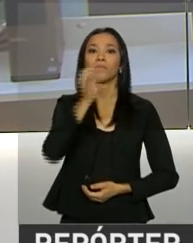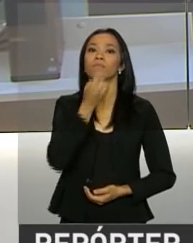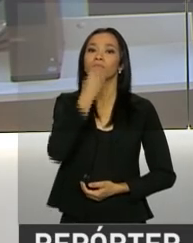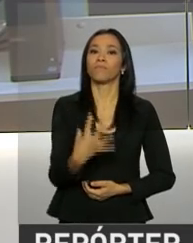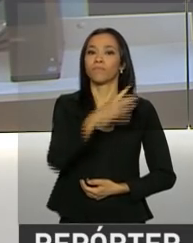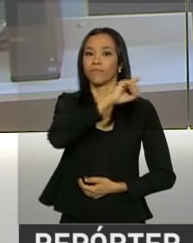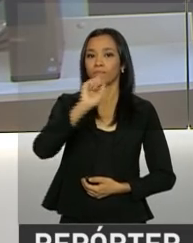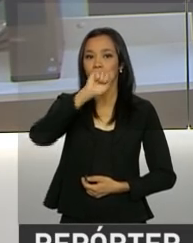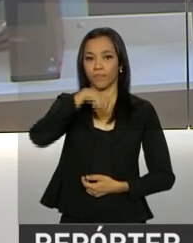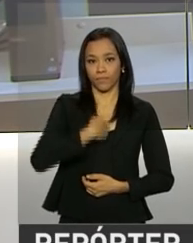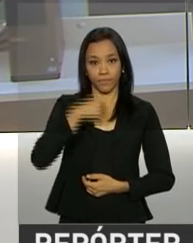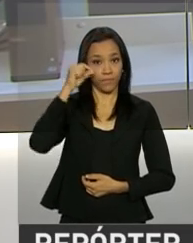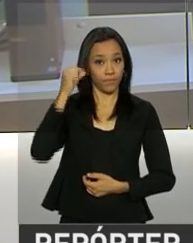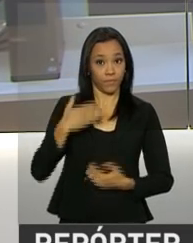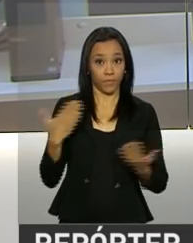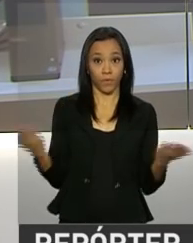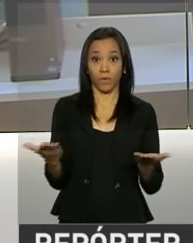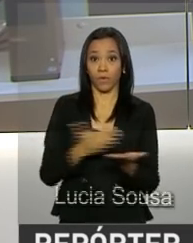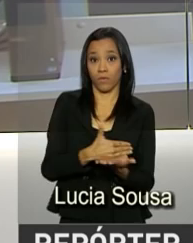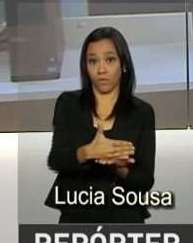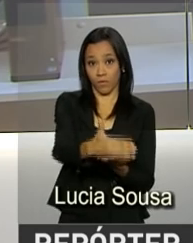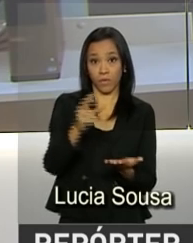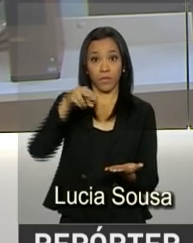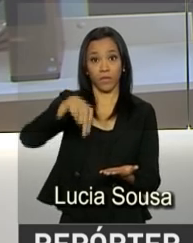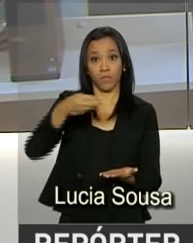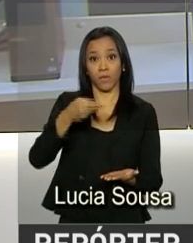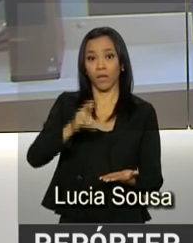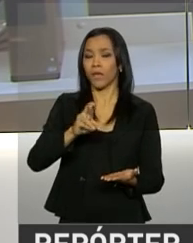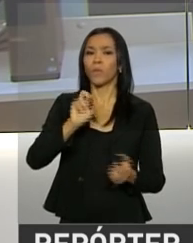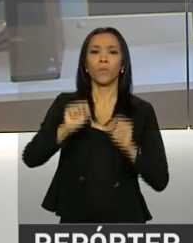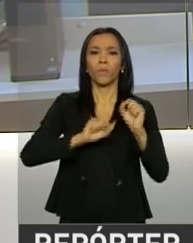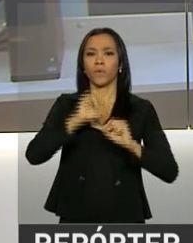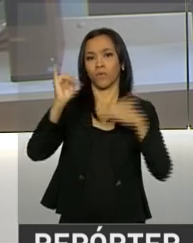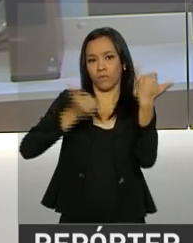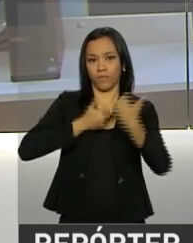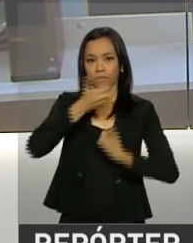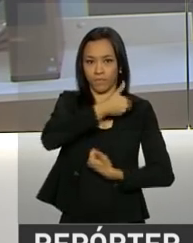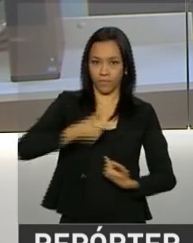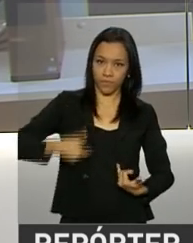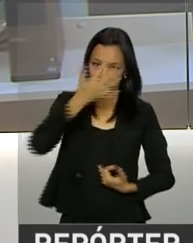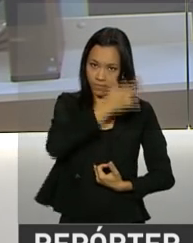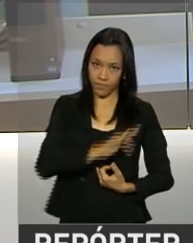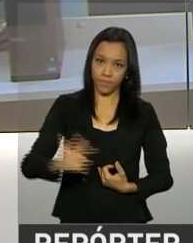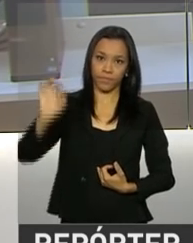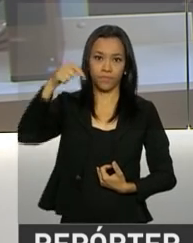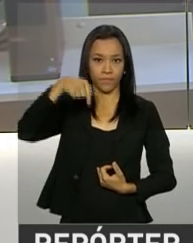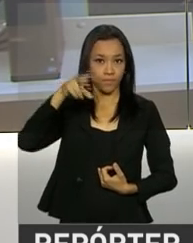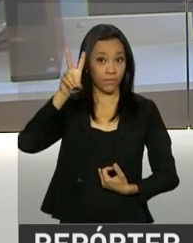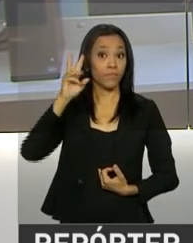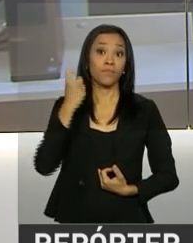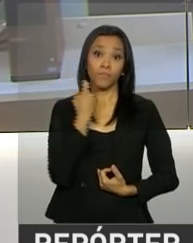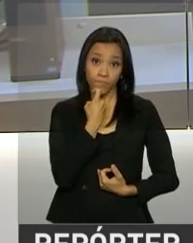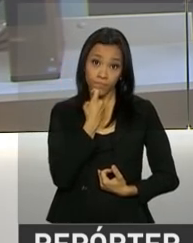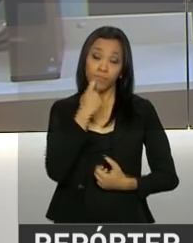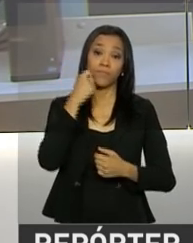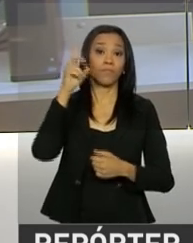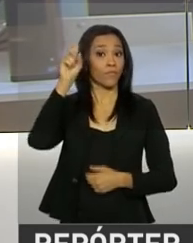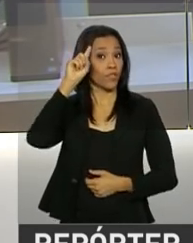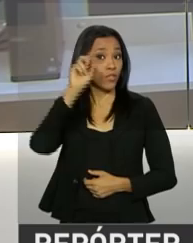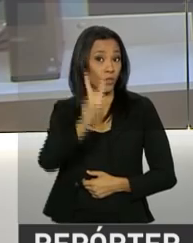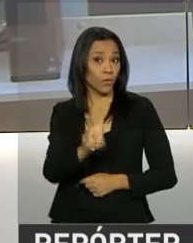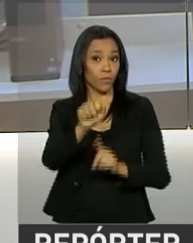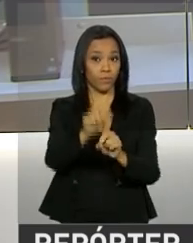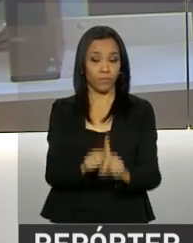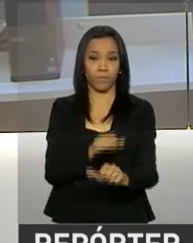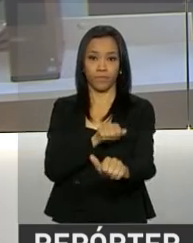Olá, bom dia. Eu sou Renata Corsini e começa agora o Repórter NBR com as notícias do governo federal desta sexta-feira, 2